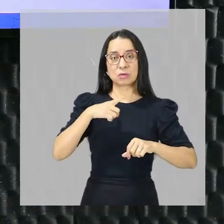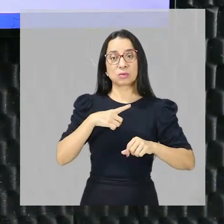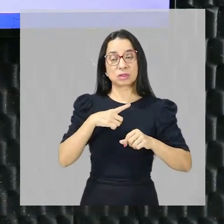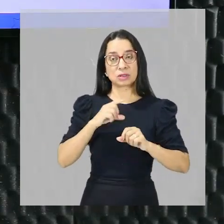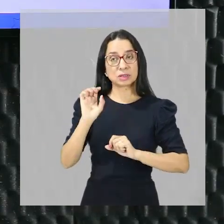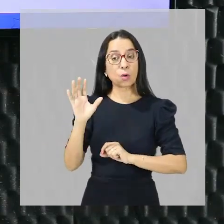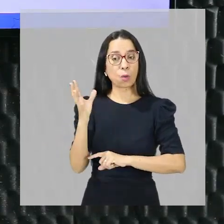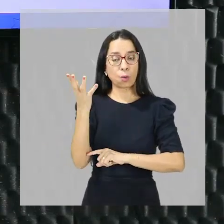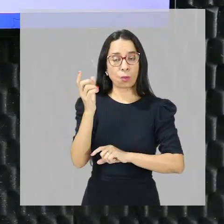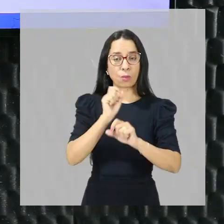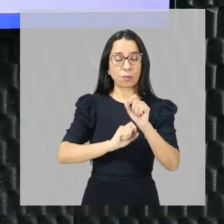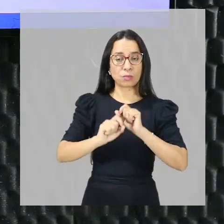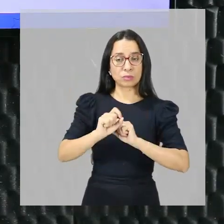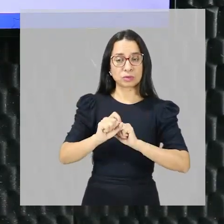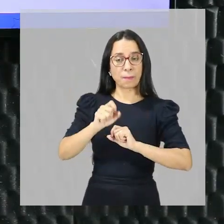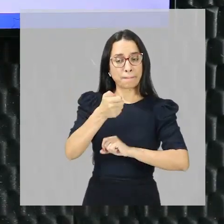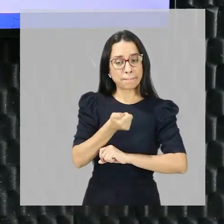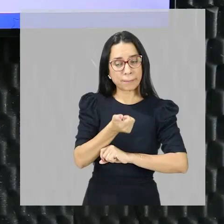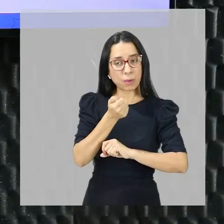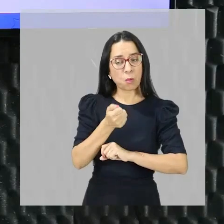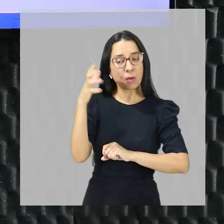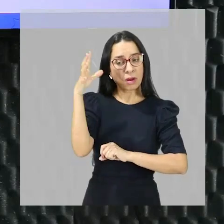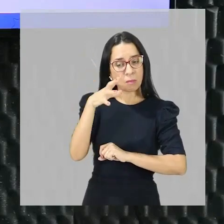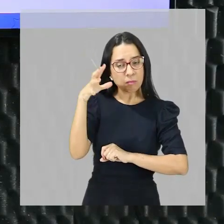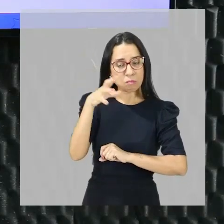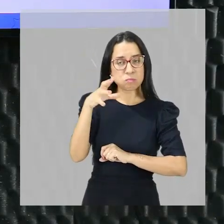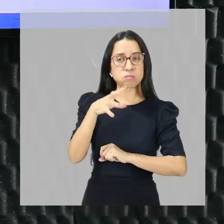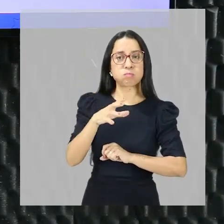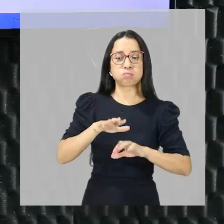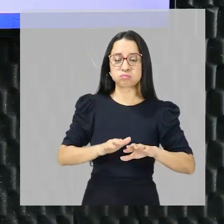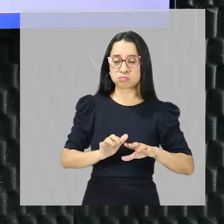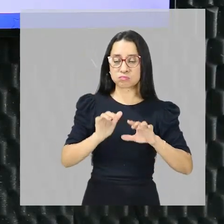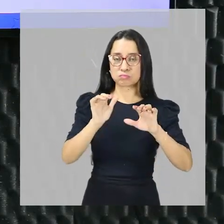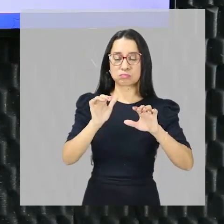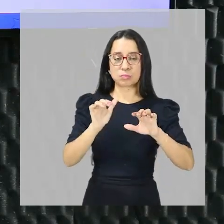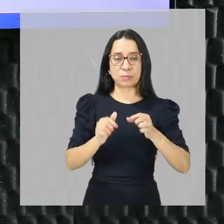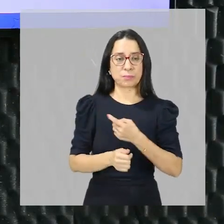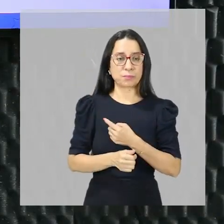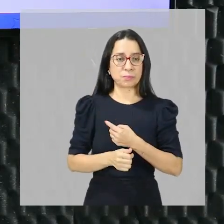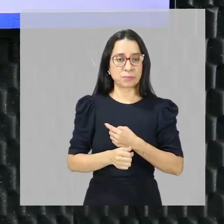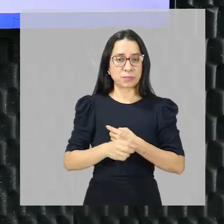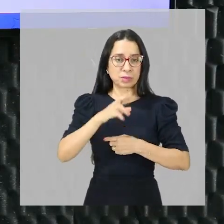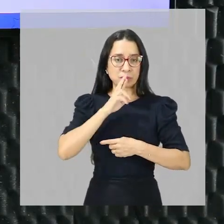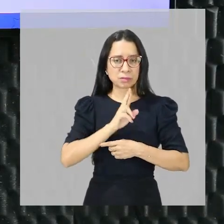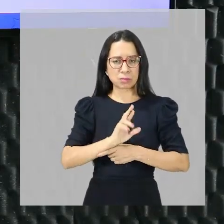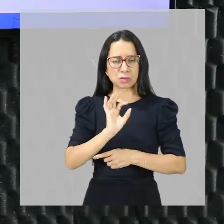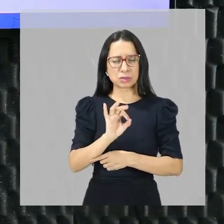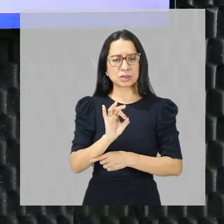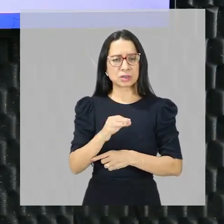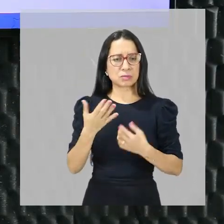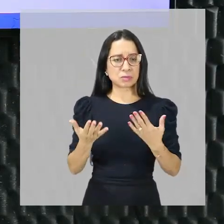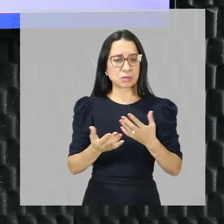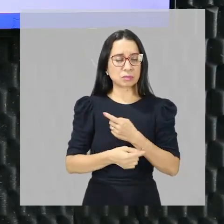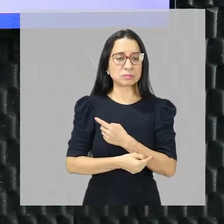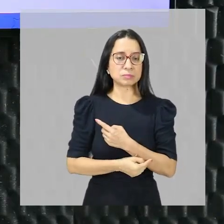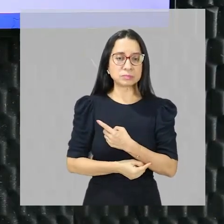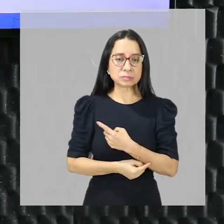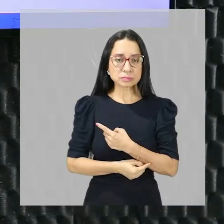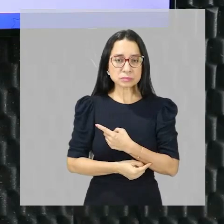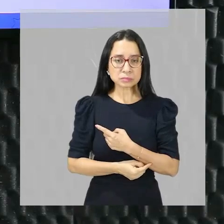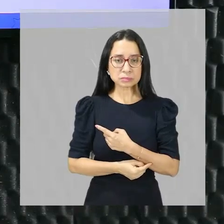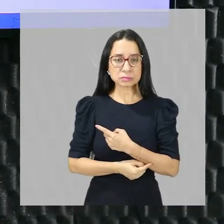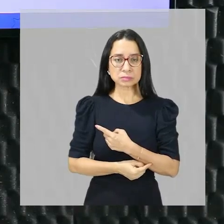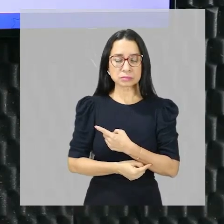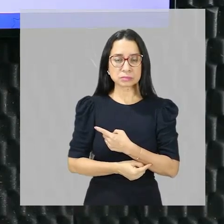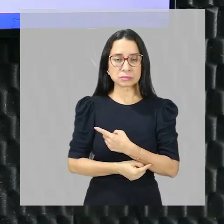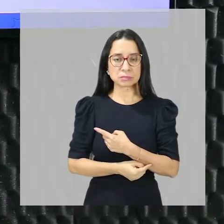com pouco índice pluviométrico. Então, vamos só ler a alternativa correta, tá? Então vamos lá, a desertificação ocorre na